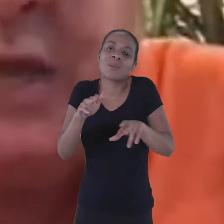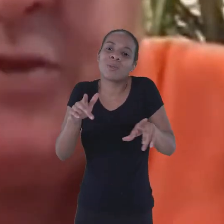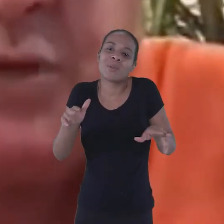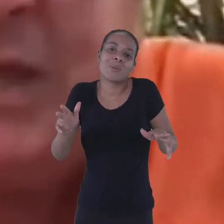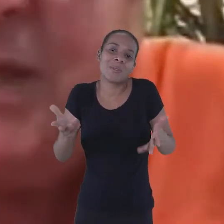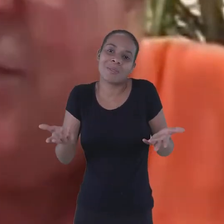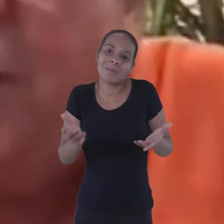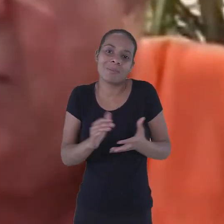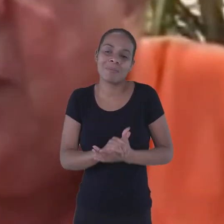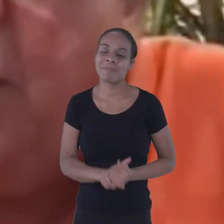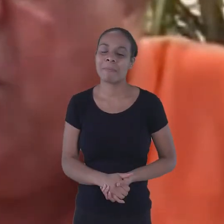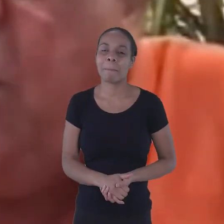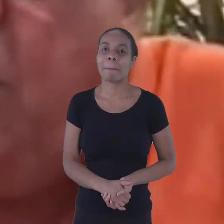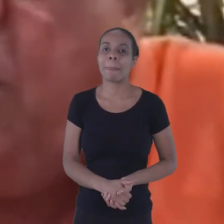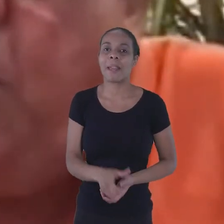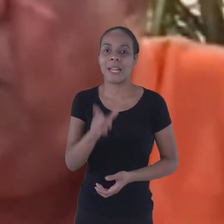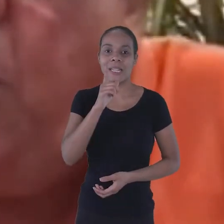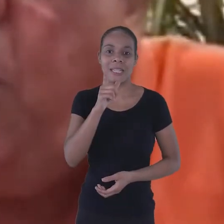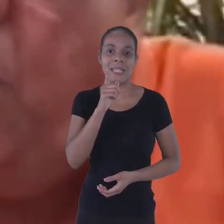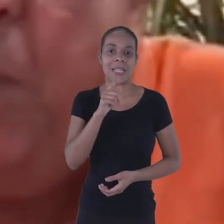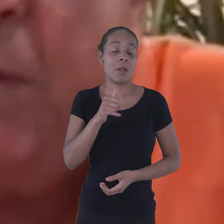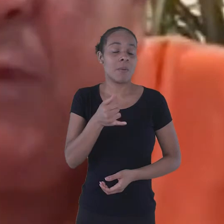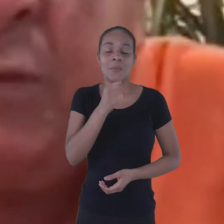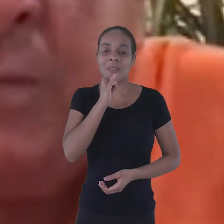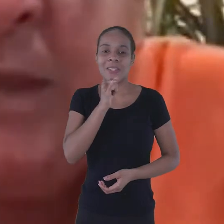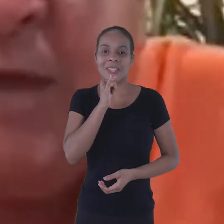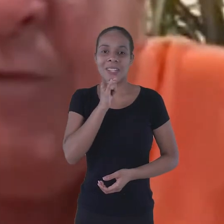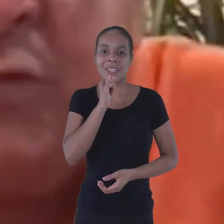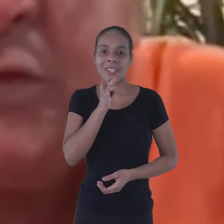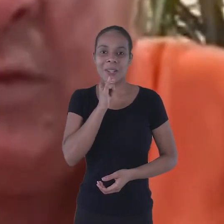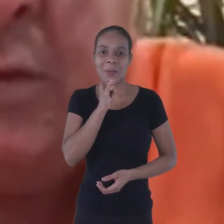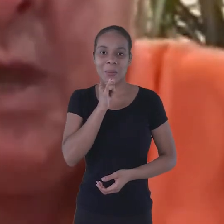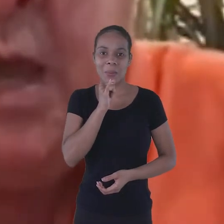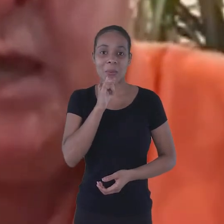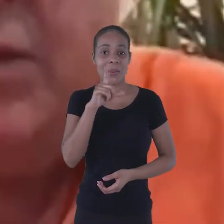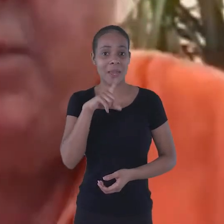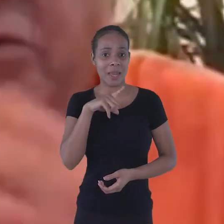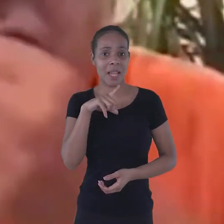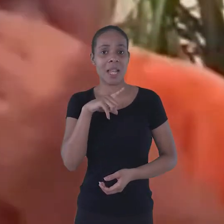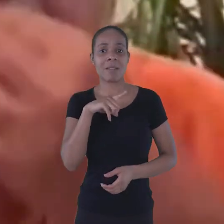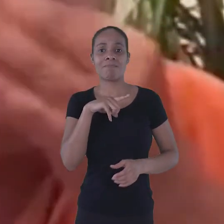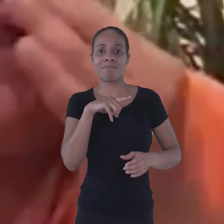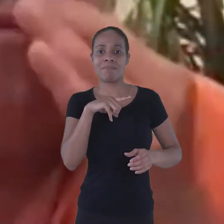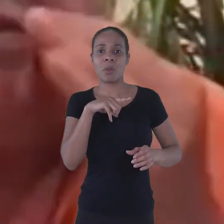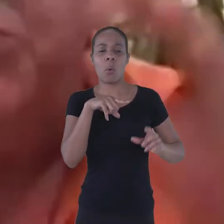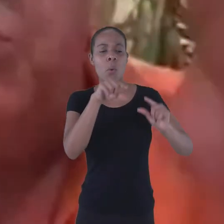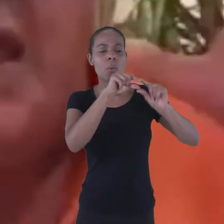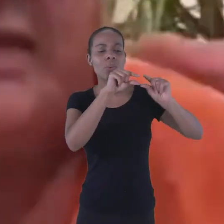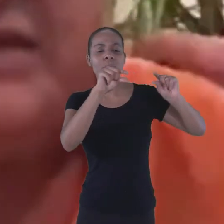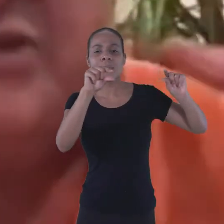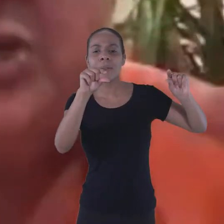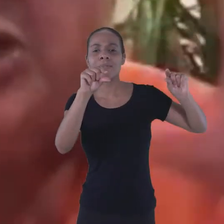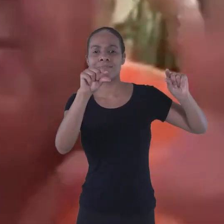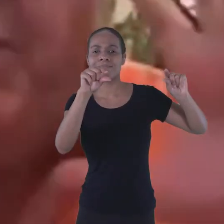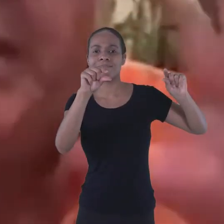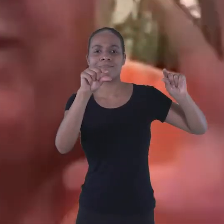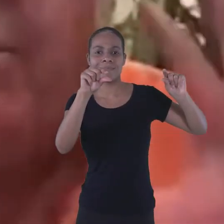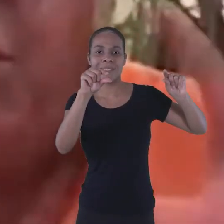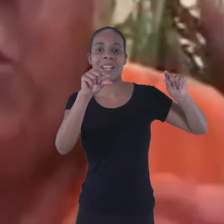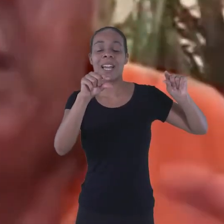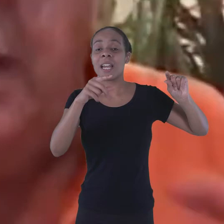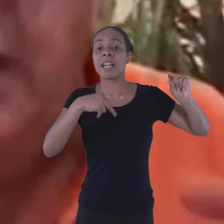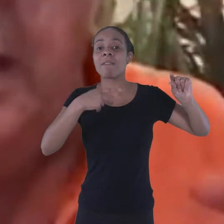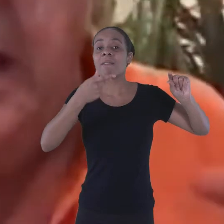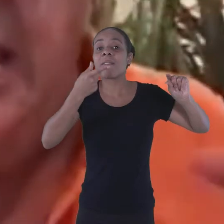Tem um trecho que eles falam que quando o pessoal, no meio da Revolução, que o pessoal se pintava de mulher, se vestia, pintava